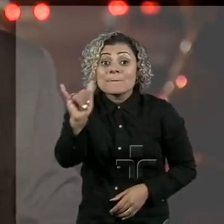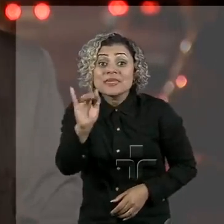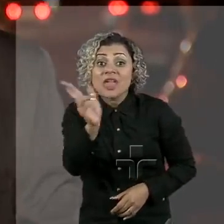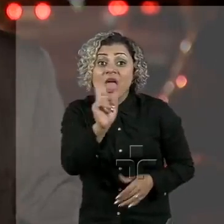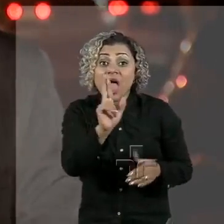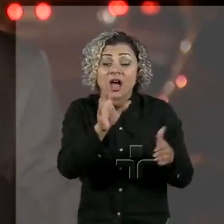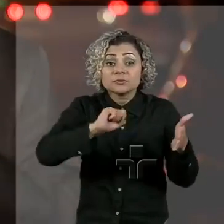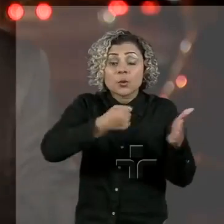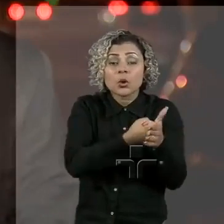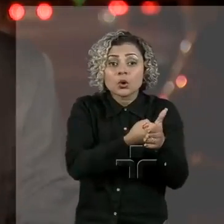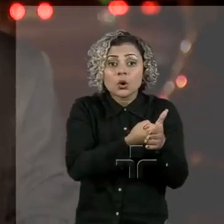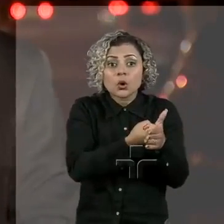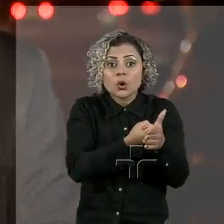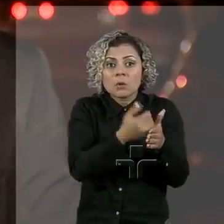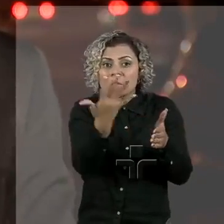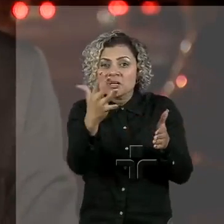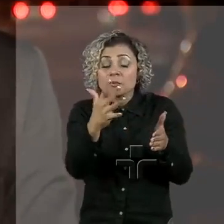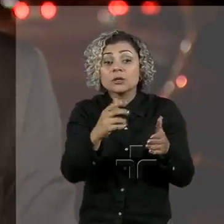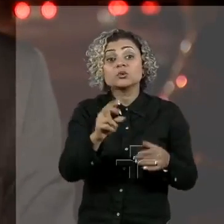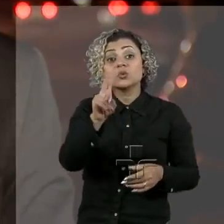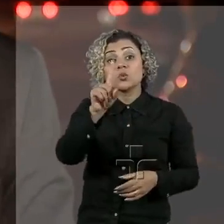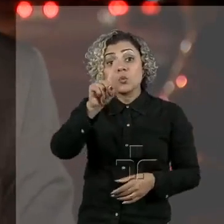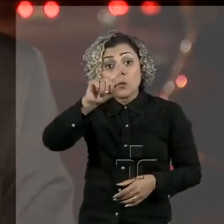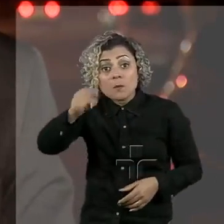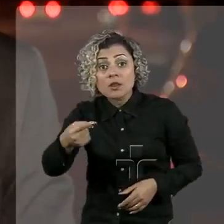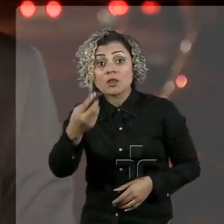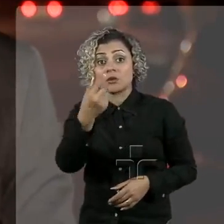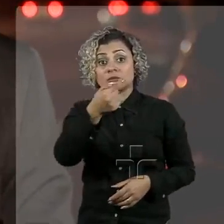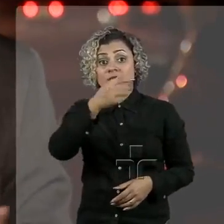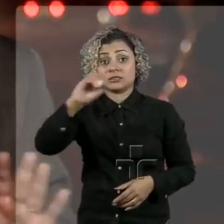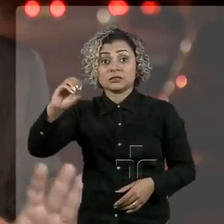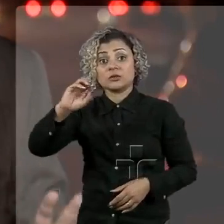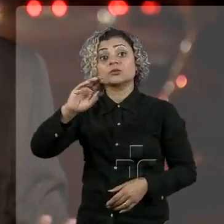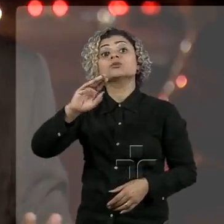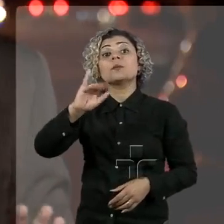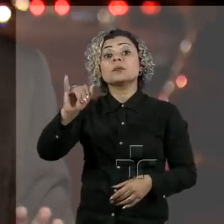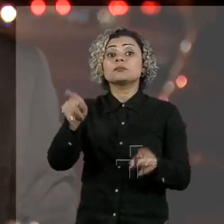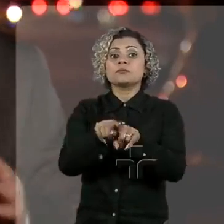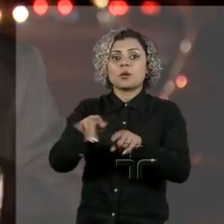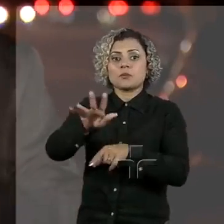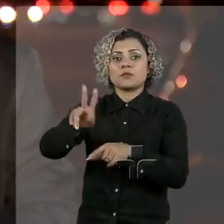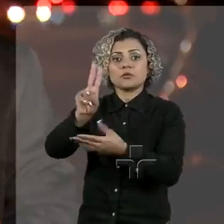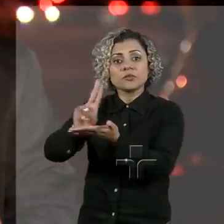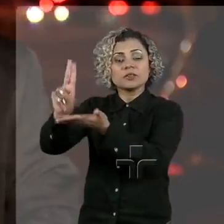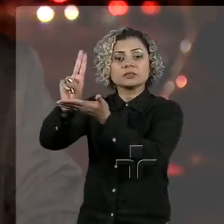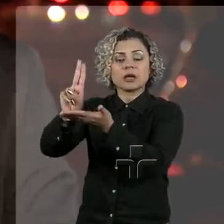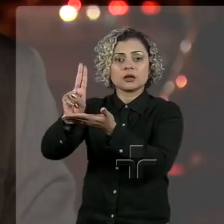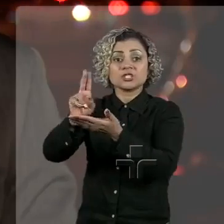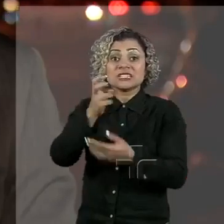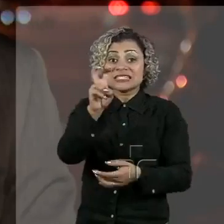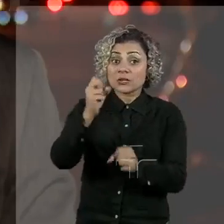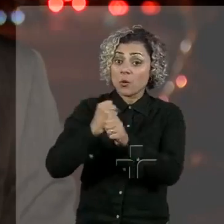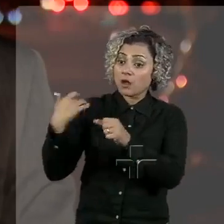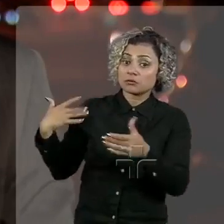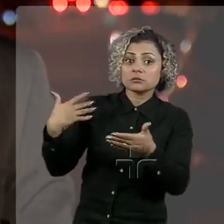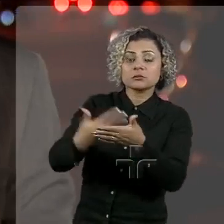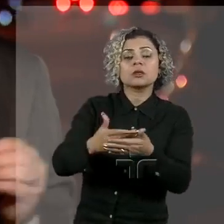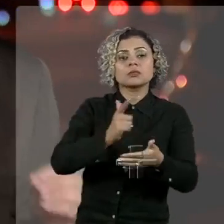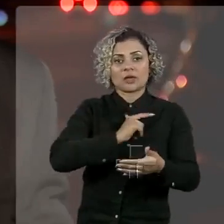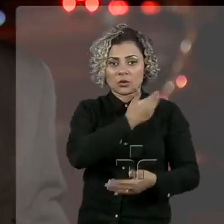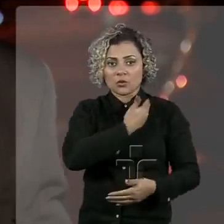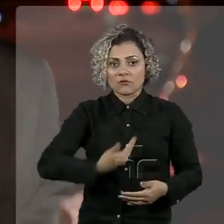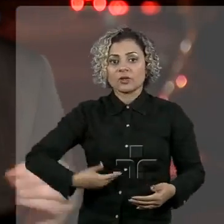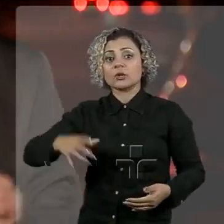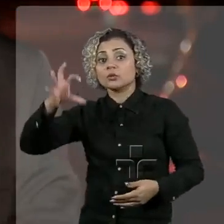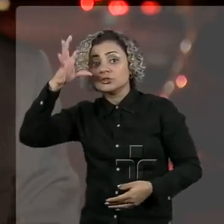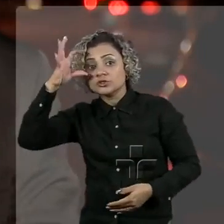1 bilhão e 700 só das universidades e institutos federais. A medida não é nova. Nos últimos 5 anos, que incluem os governos